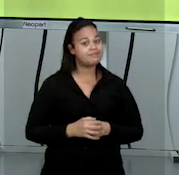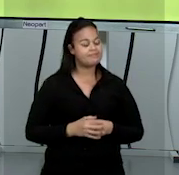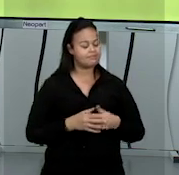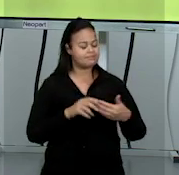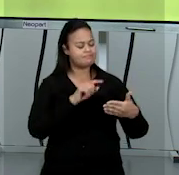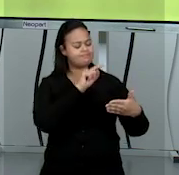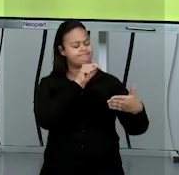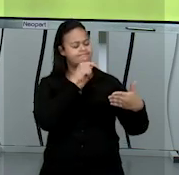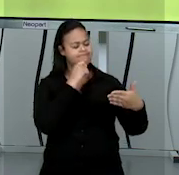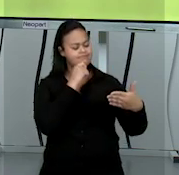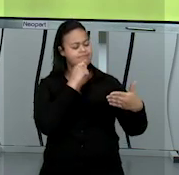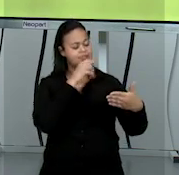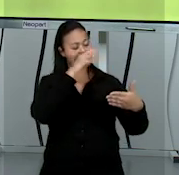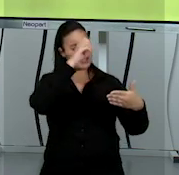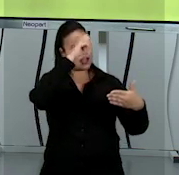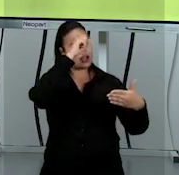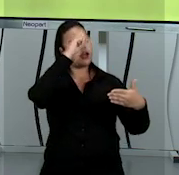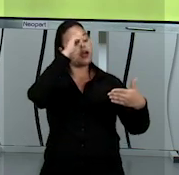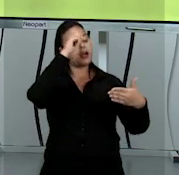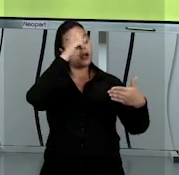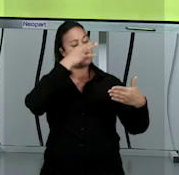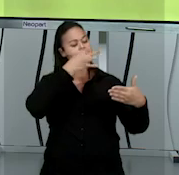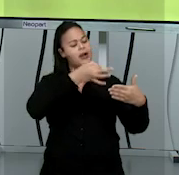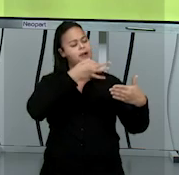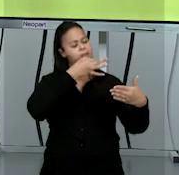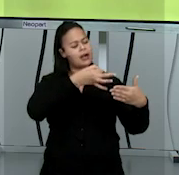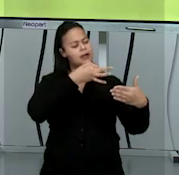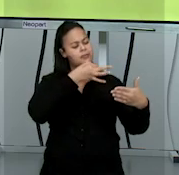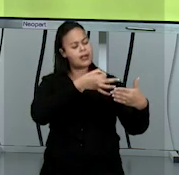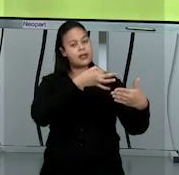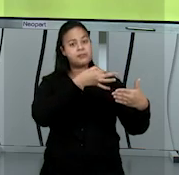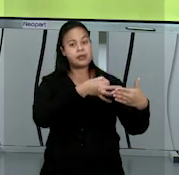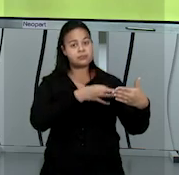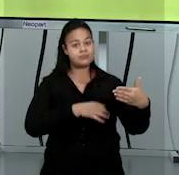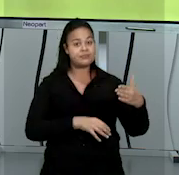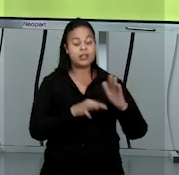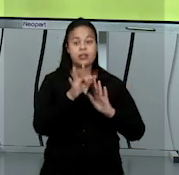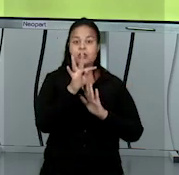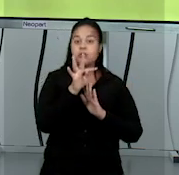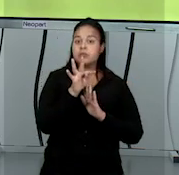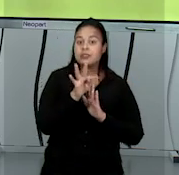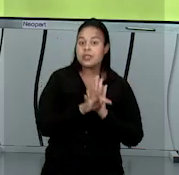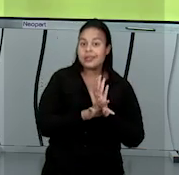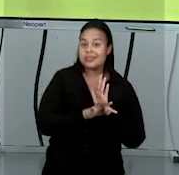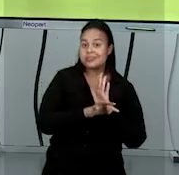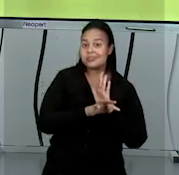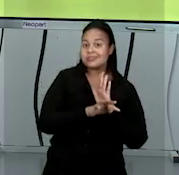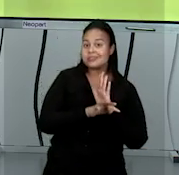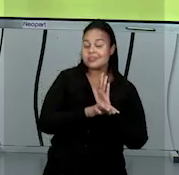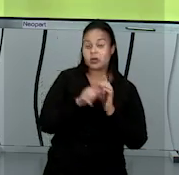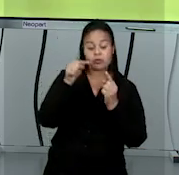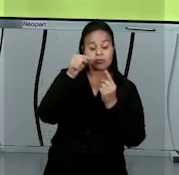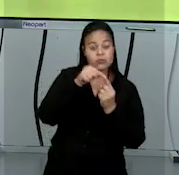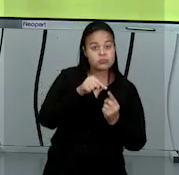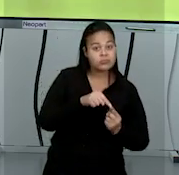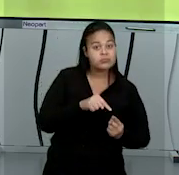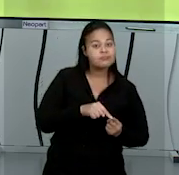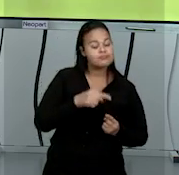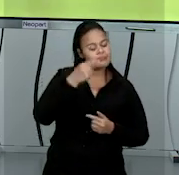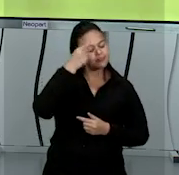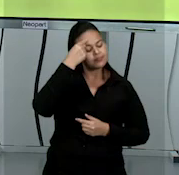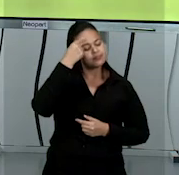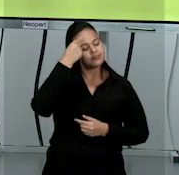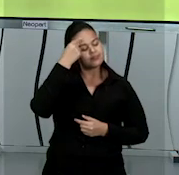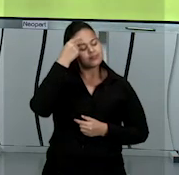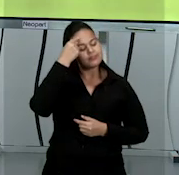texto, está aprendendo a ler o próprio texto. Porque o texto, ele tem a intenção de nos fazer